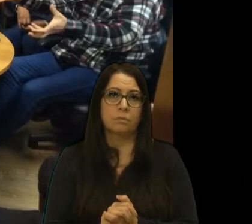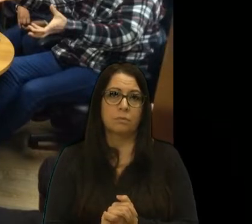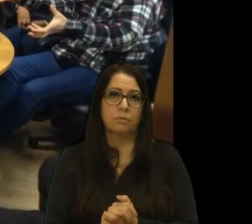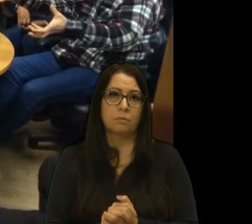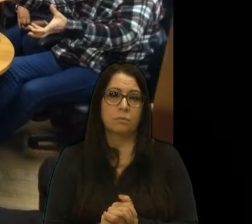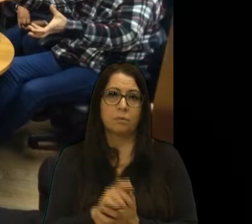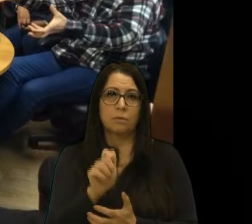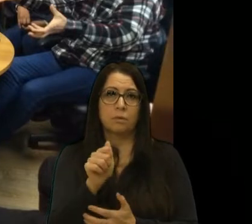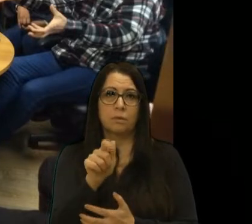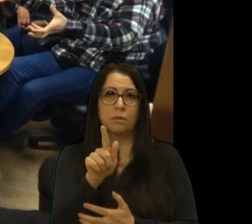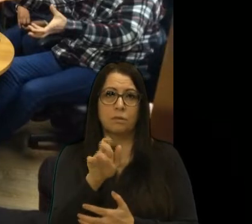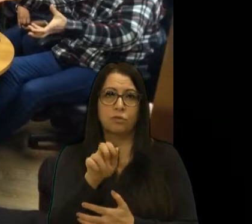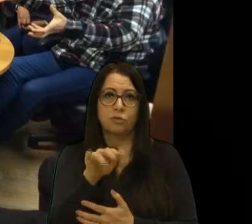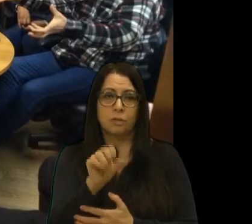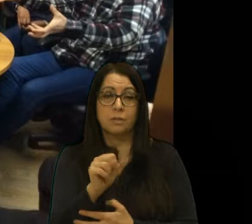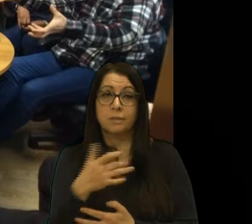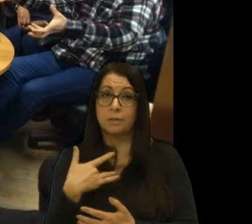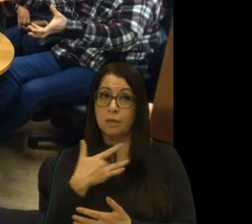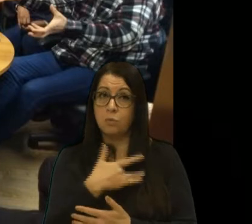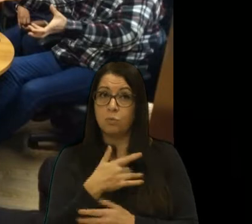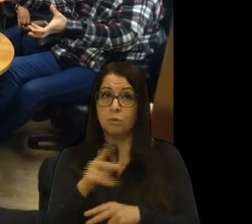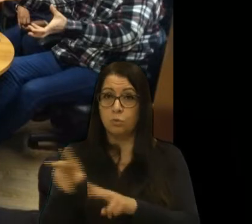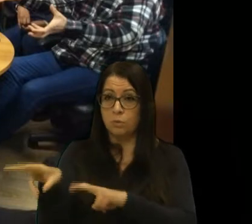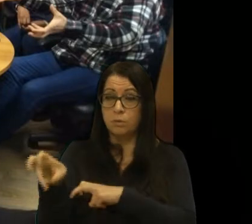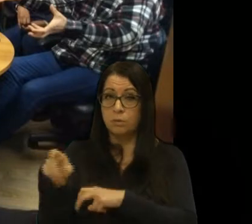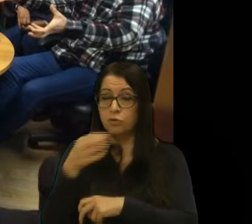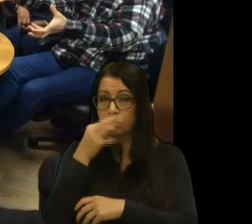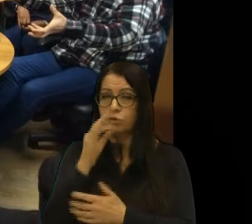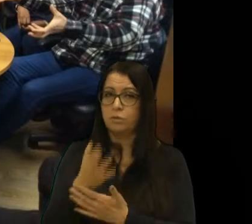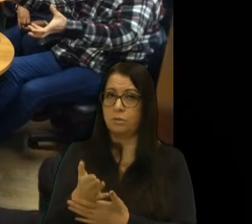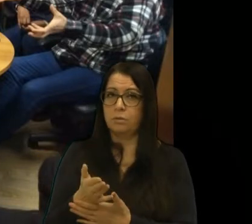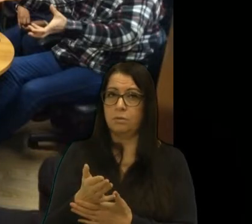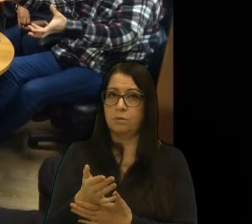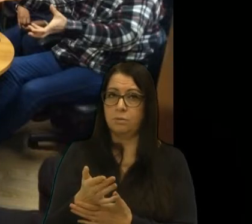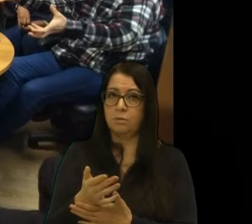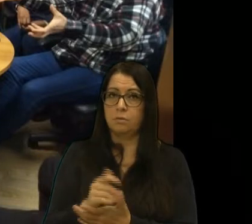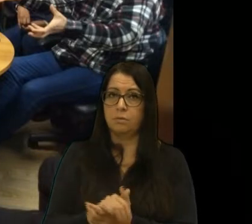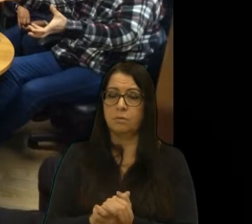do nosso interior de Caxias do Sul. Desde quando,